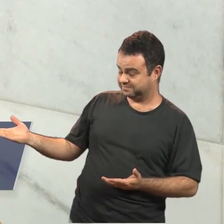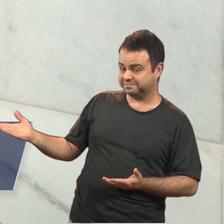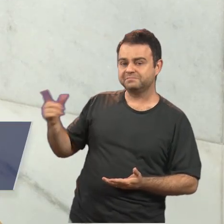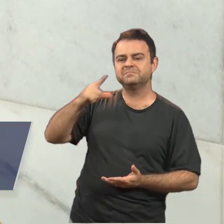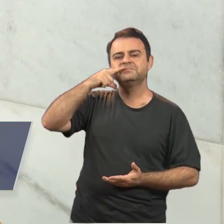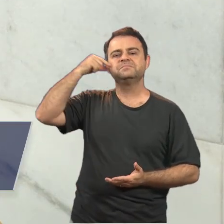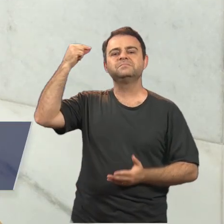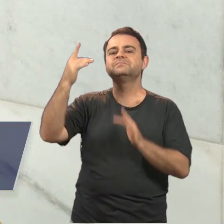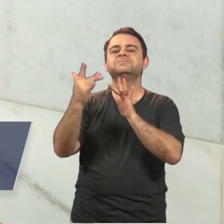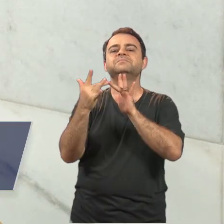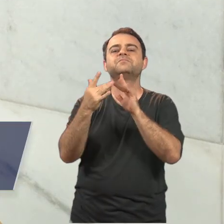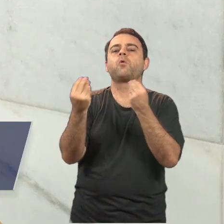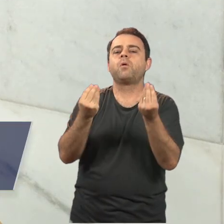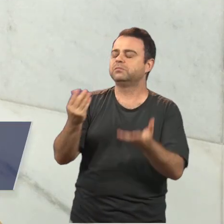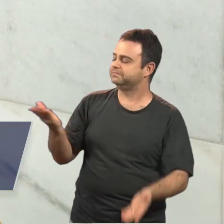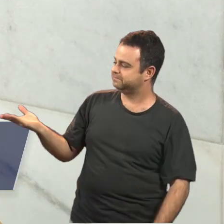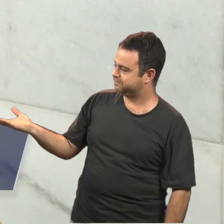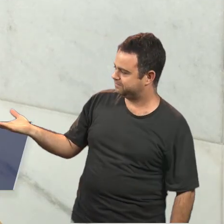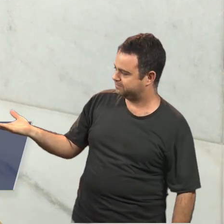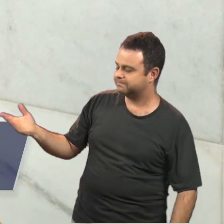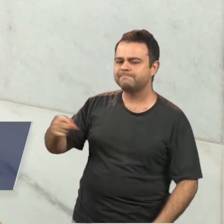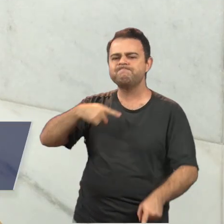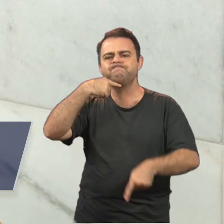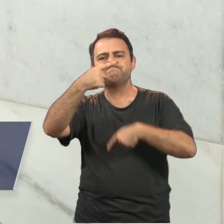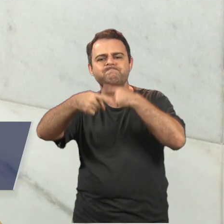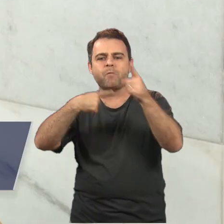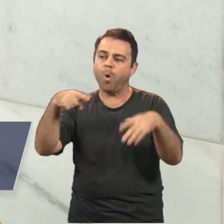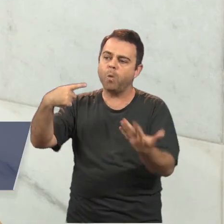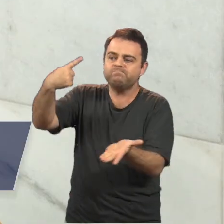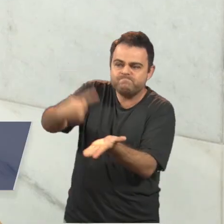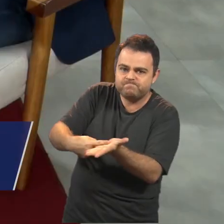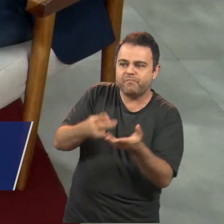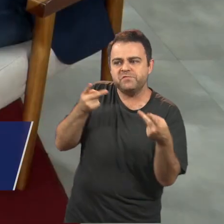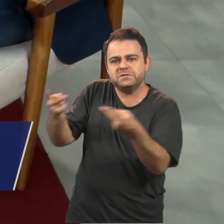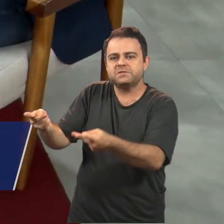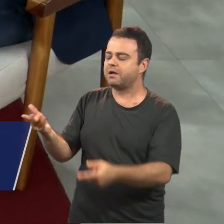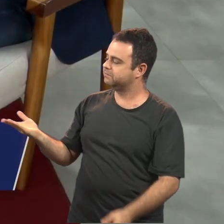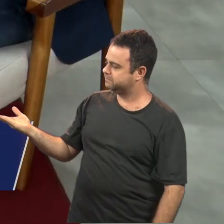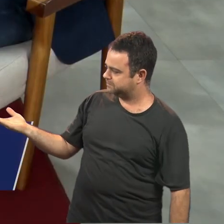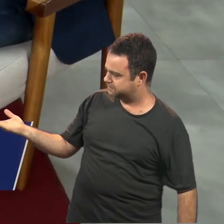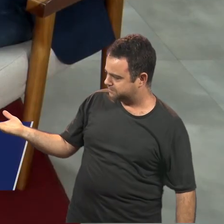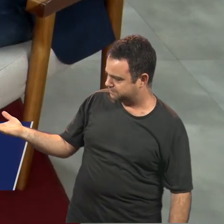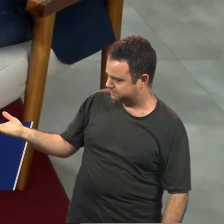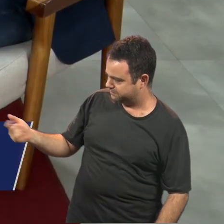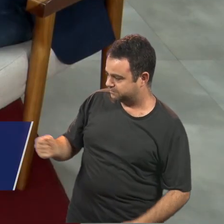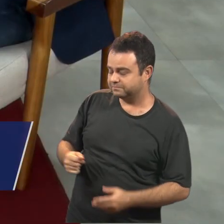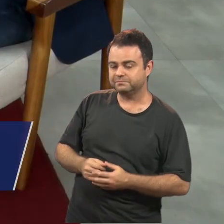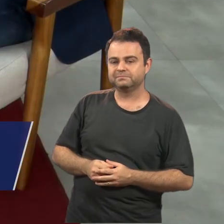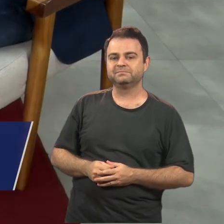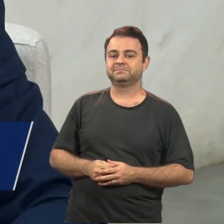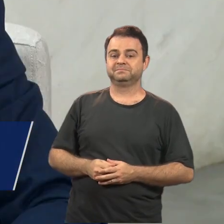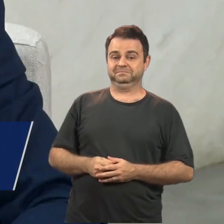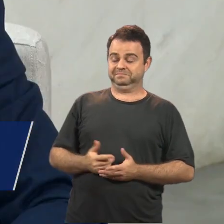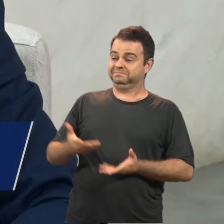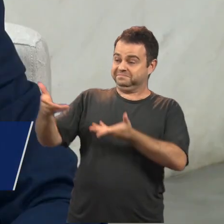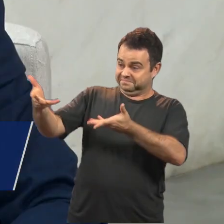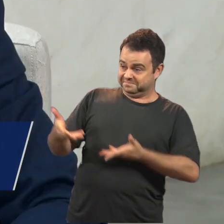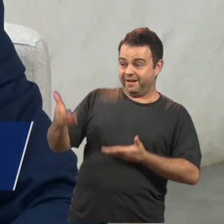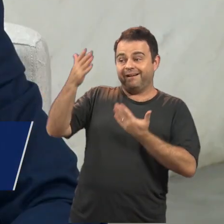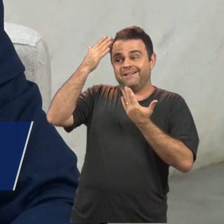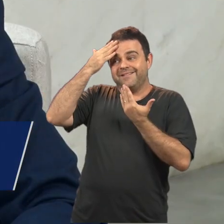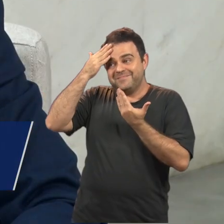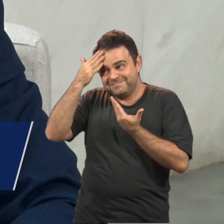uma visita. E eu agradeço, vereador, pela sua participação aqui no nosso programa Questão de Ordem. Seja sempre bem-vindo. Agradeço